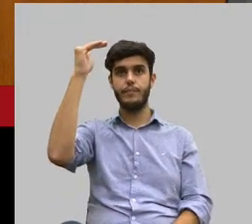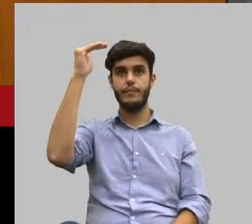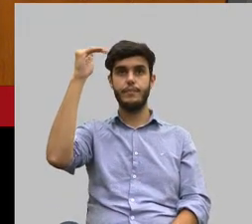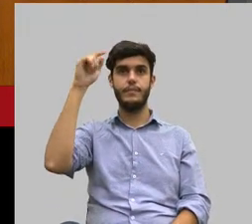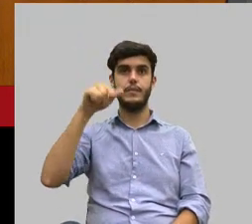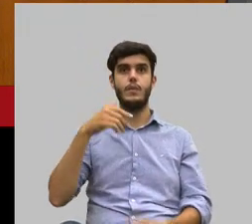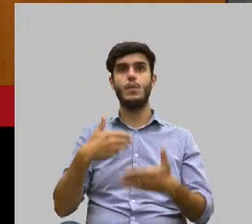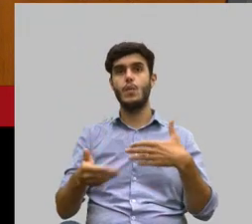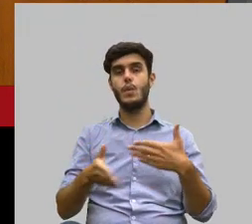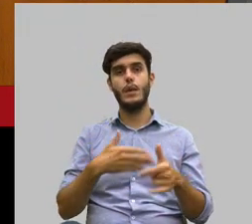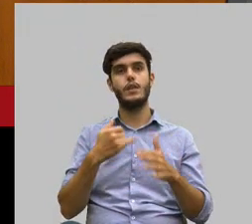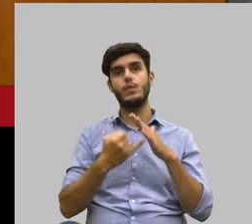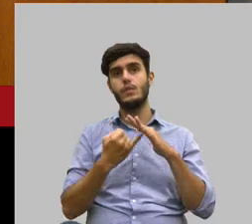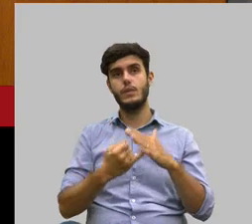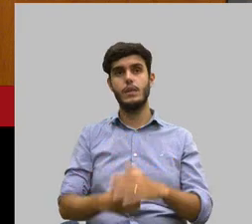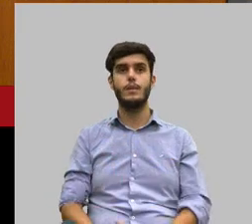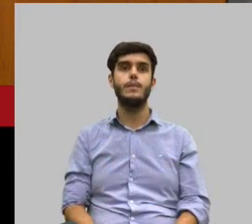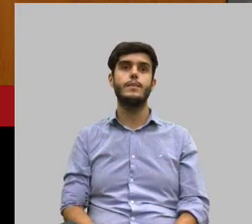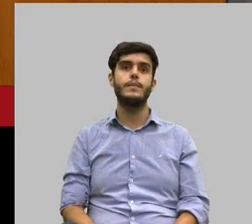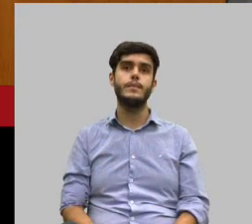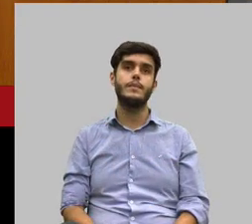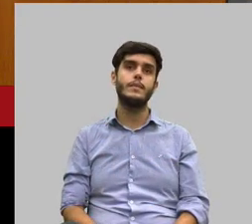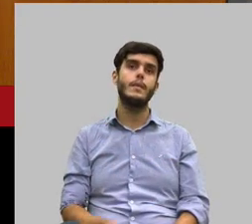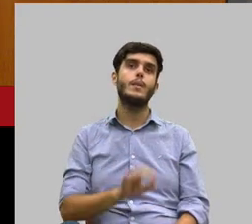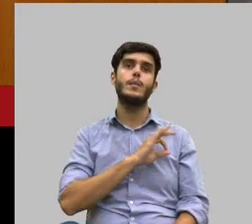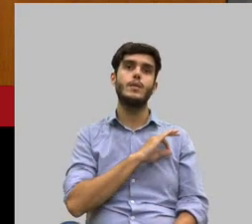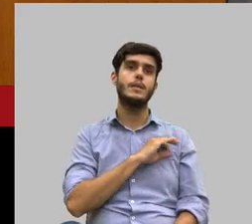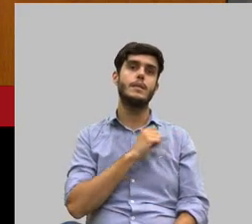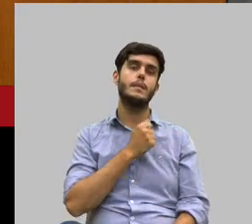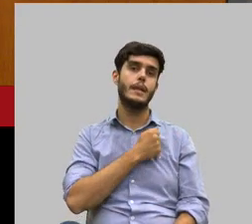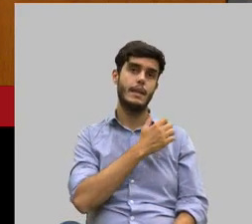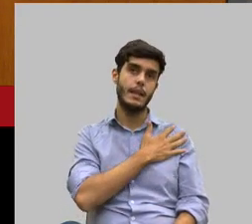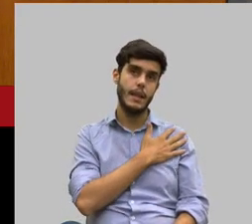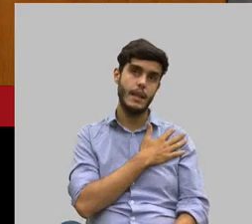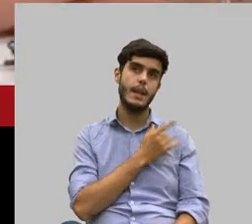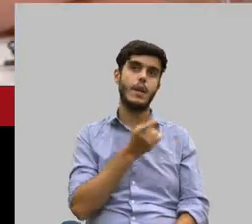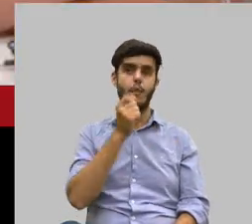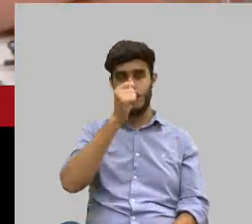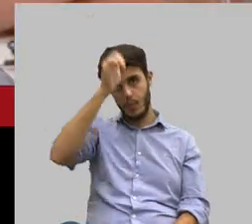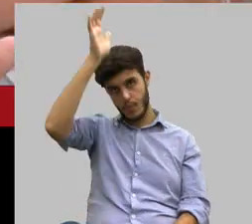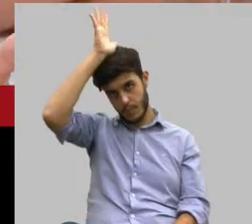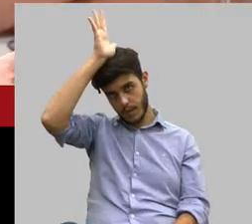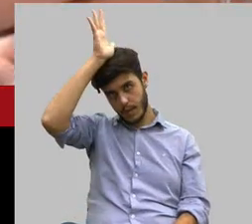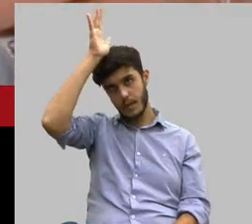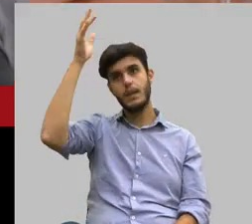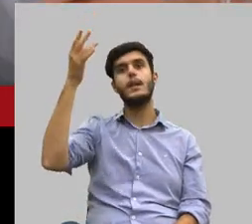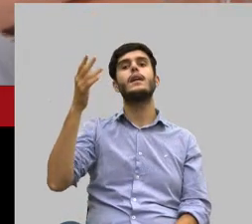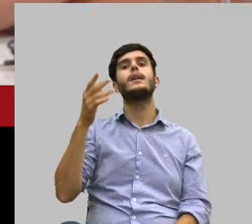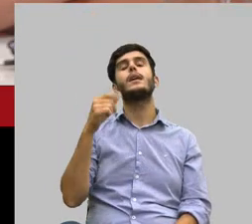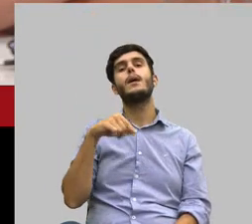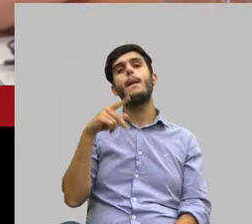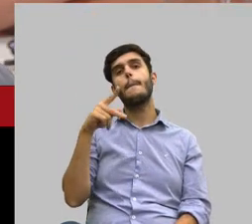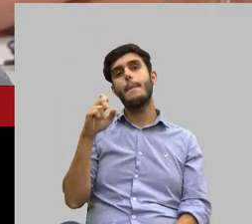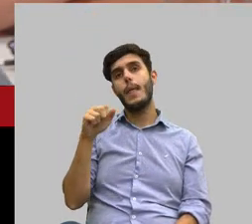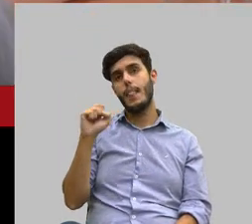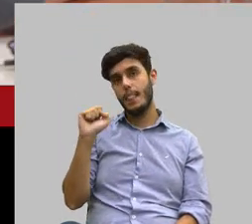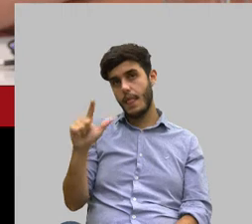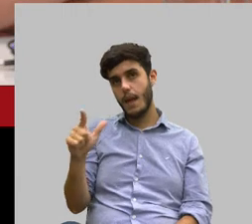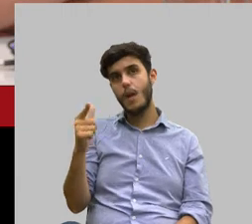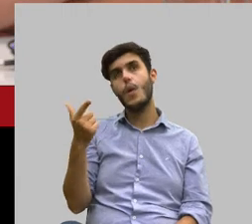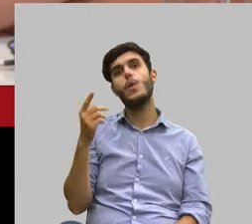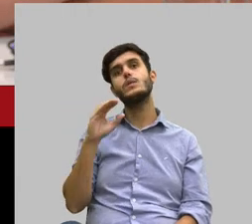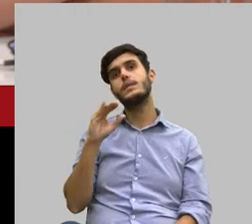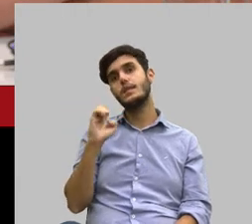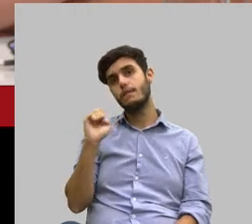qualquer instituição seja na Polícia Militar seja no bombeiro seja na polícia penal e seja na polícia civil quanto mais